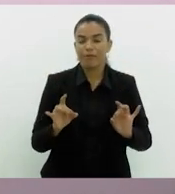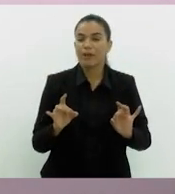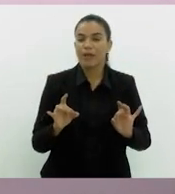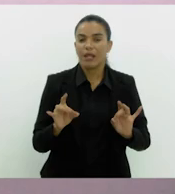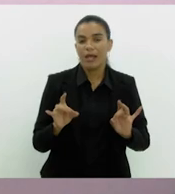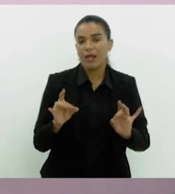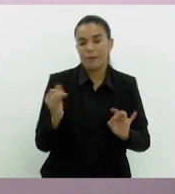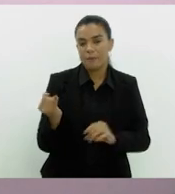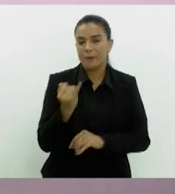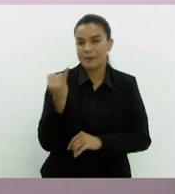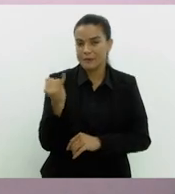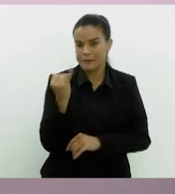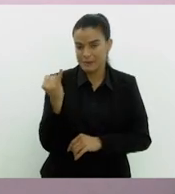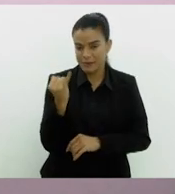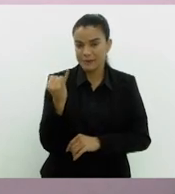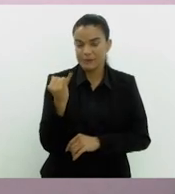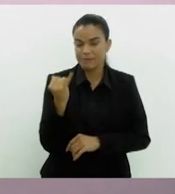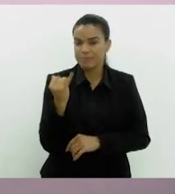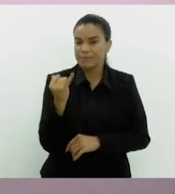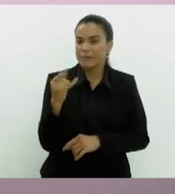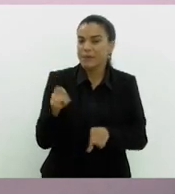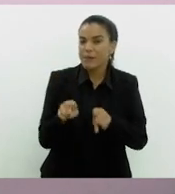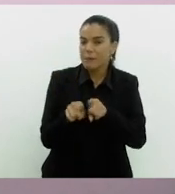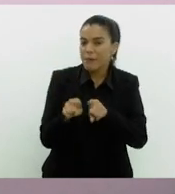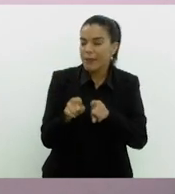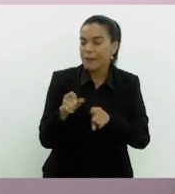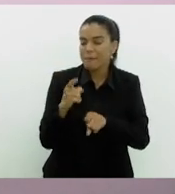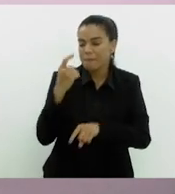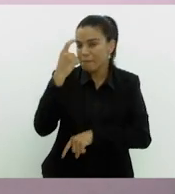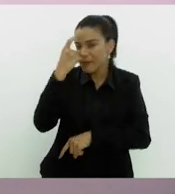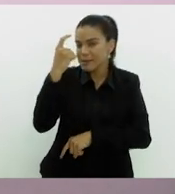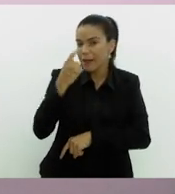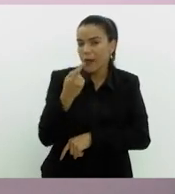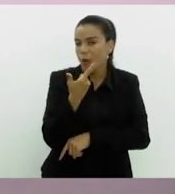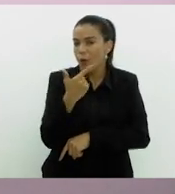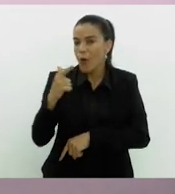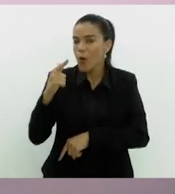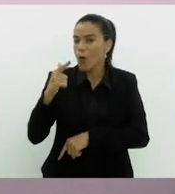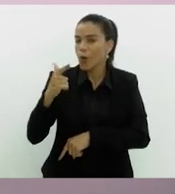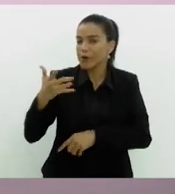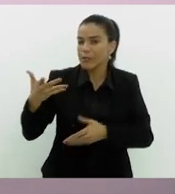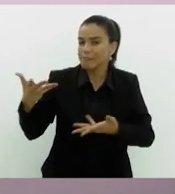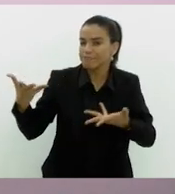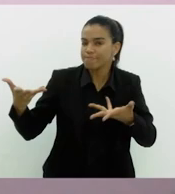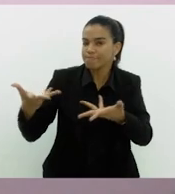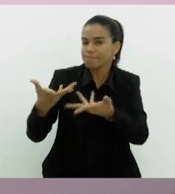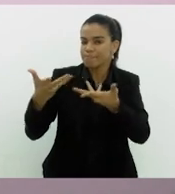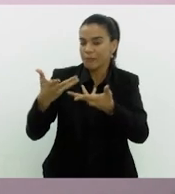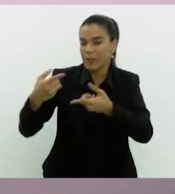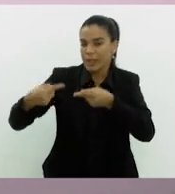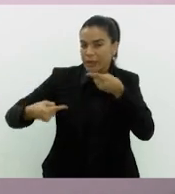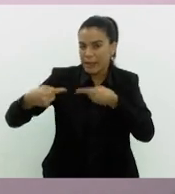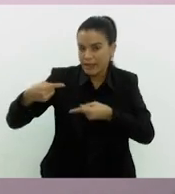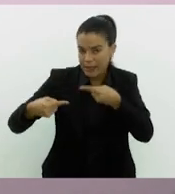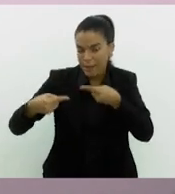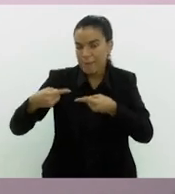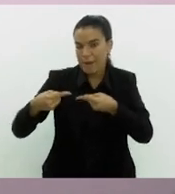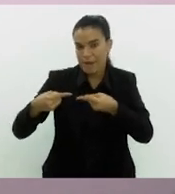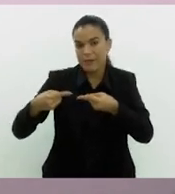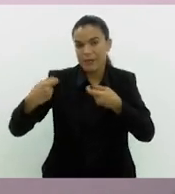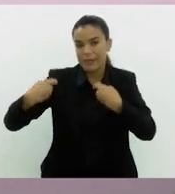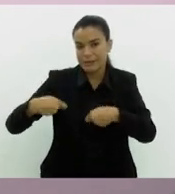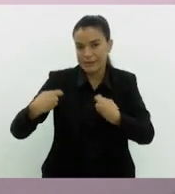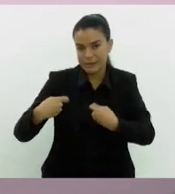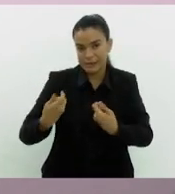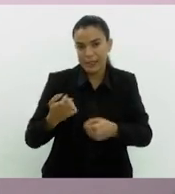enormemente importante. E eu acho que cria outra qualidade de debate que a gente precisa retomar nesse estado.